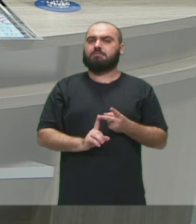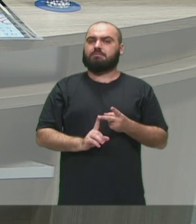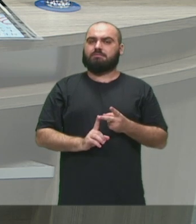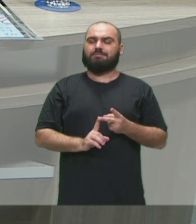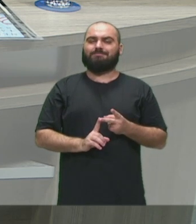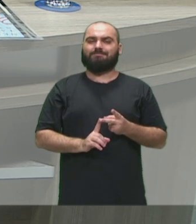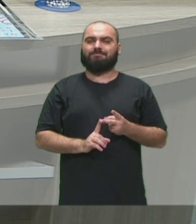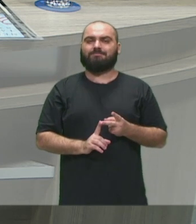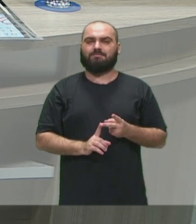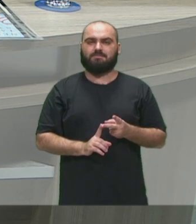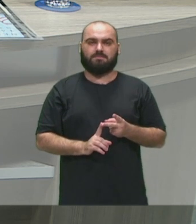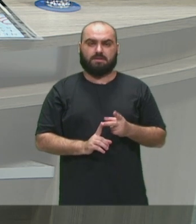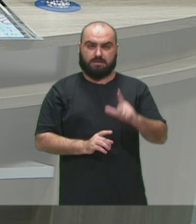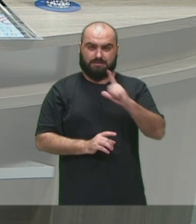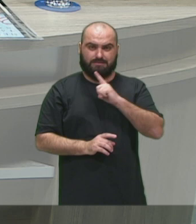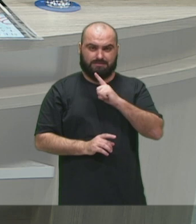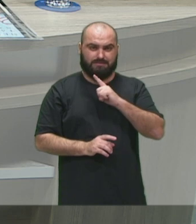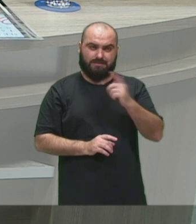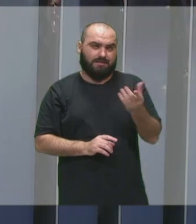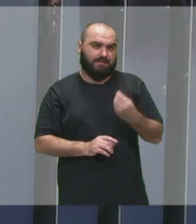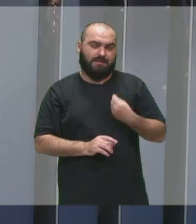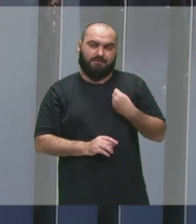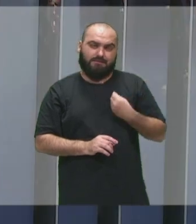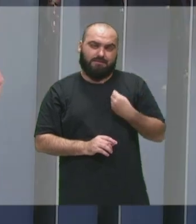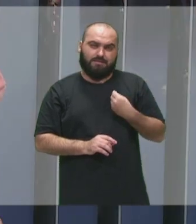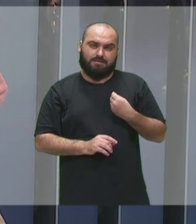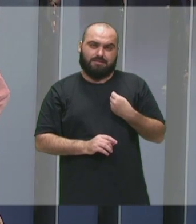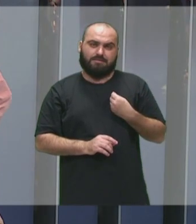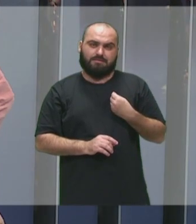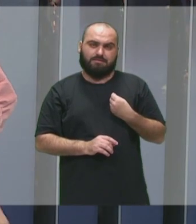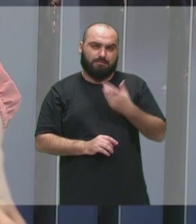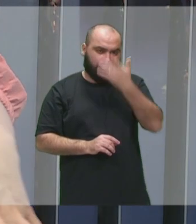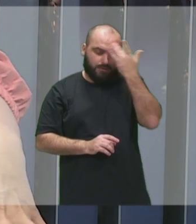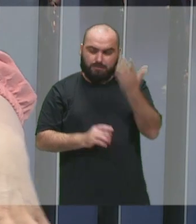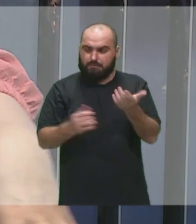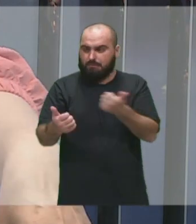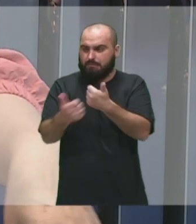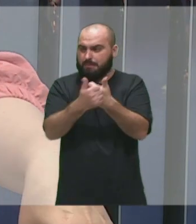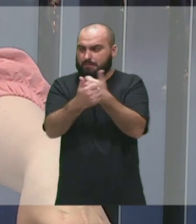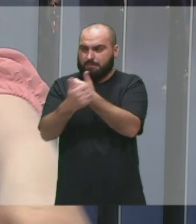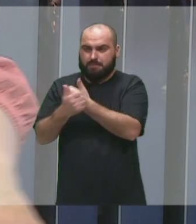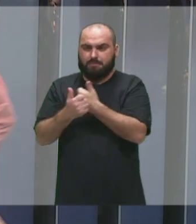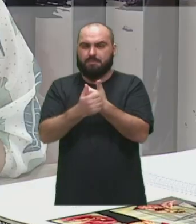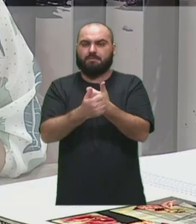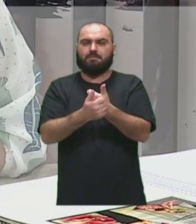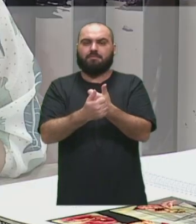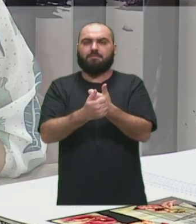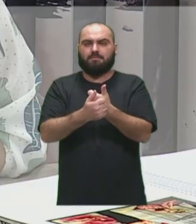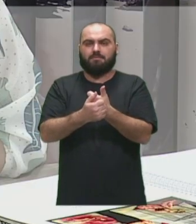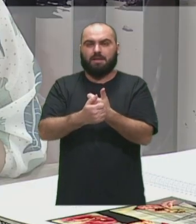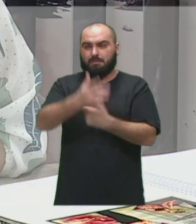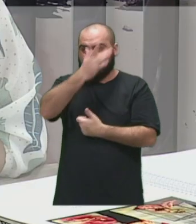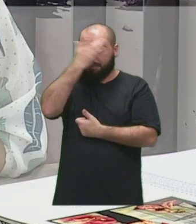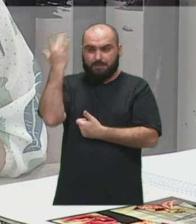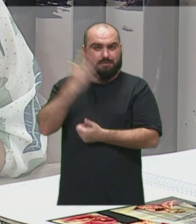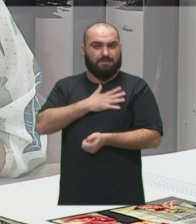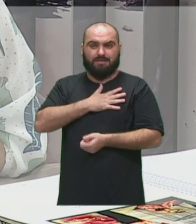além de ter acabado, digamos assim, de ter machucado as pessoas, acabar levando essas pessoas a não